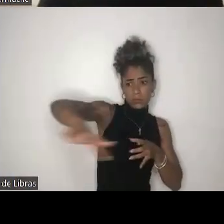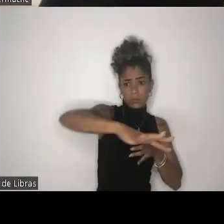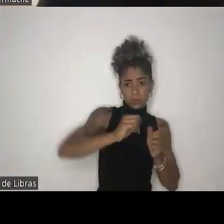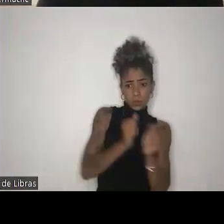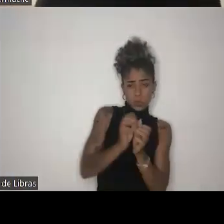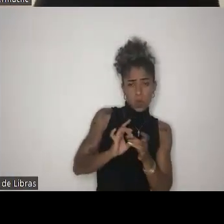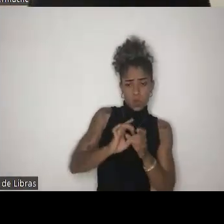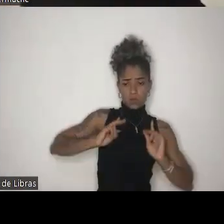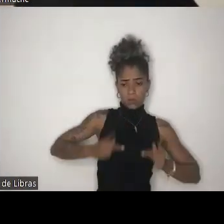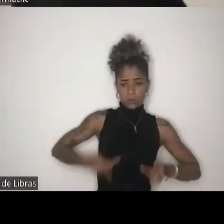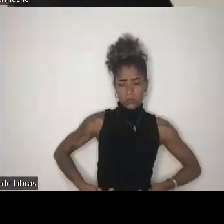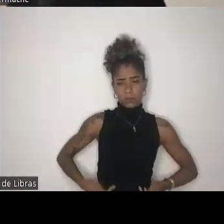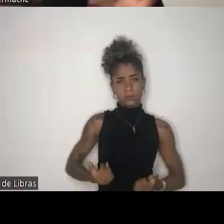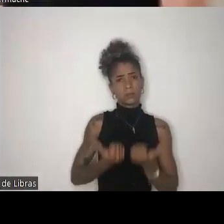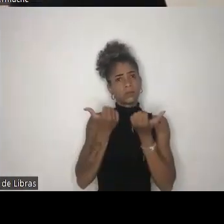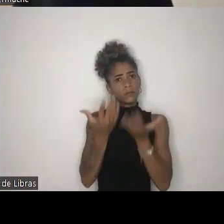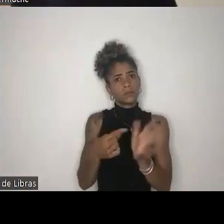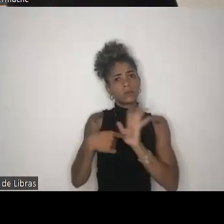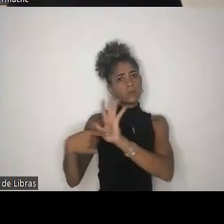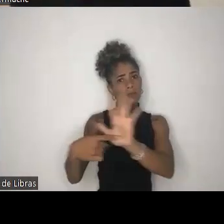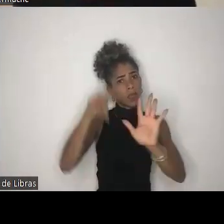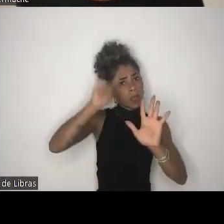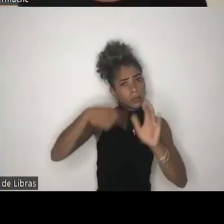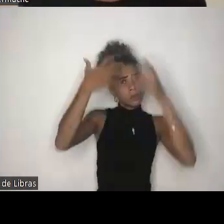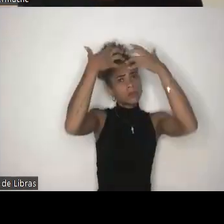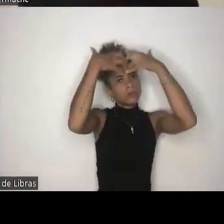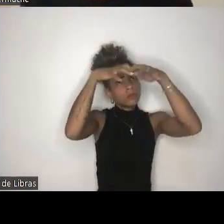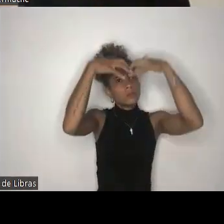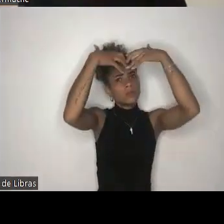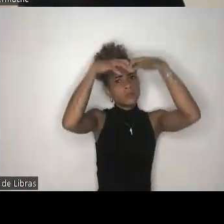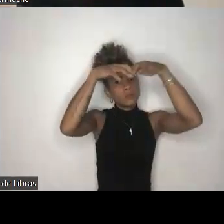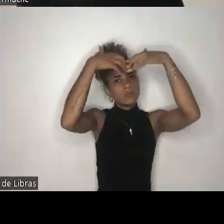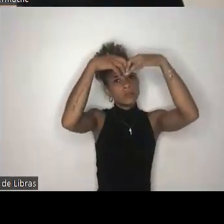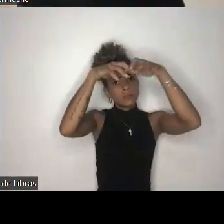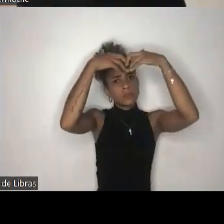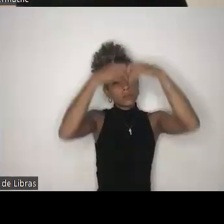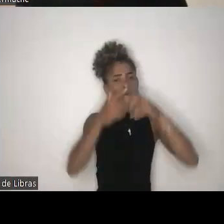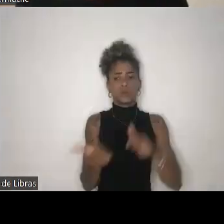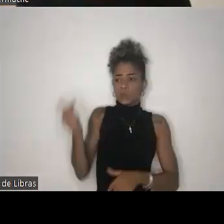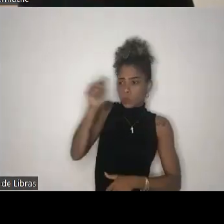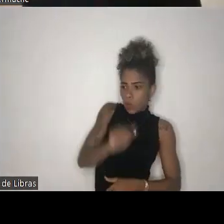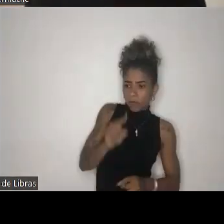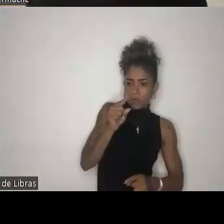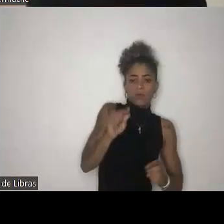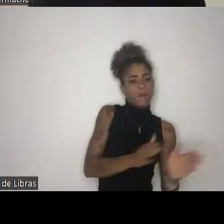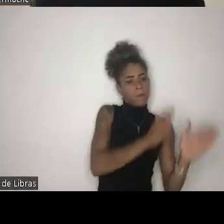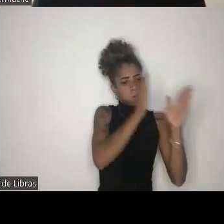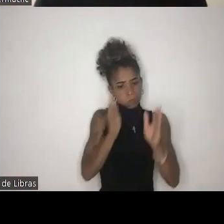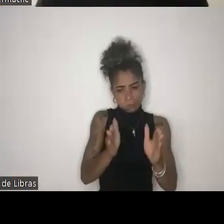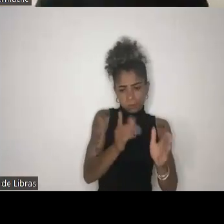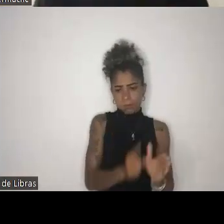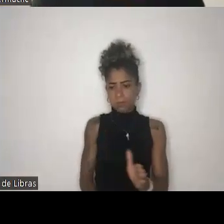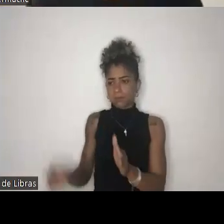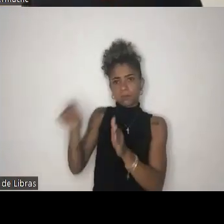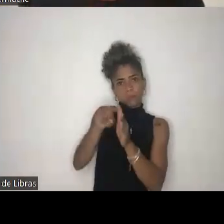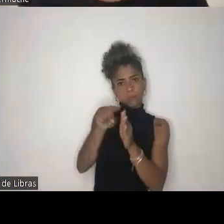começar a colocar aqui que toda essa reflexão cíclica ela sempre traz a tônica de uma